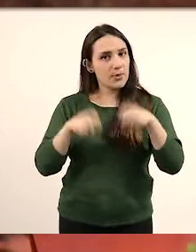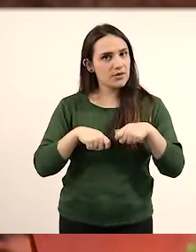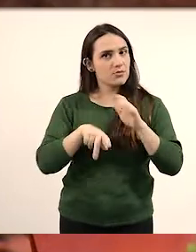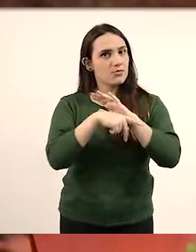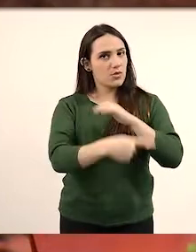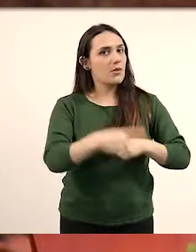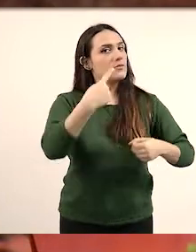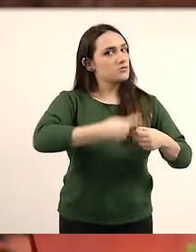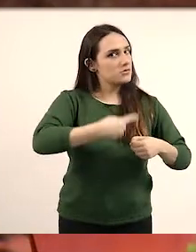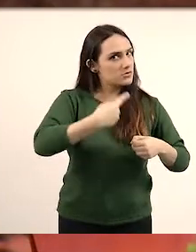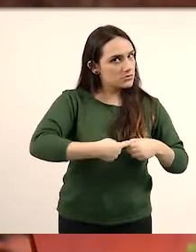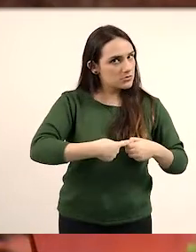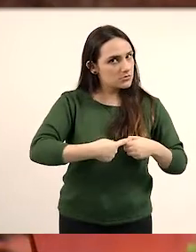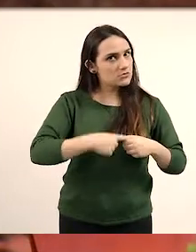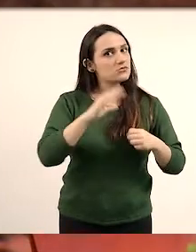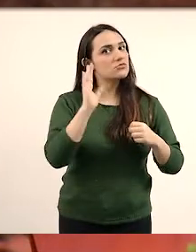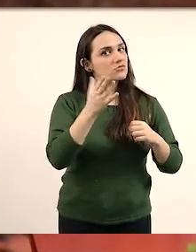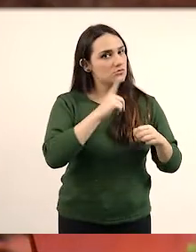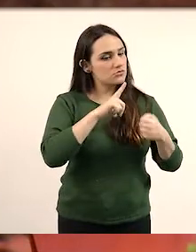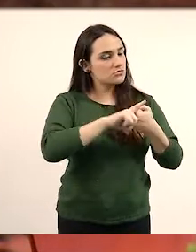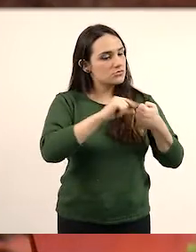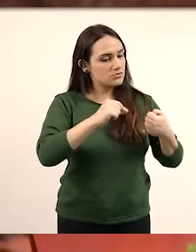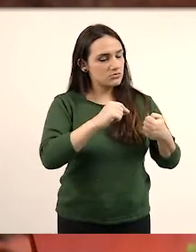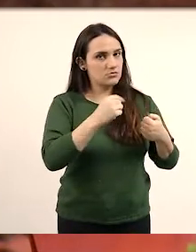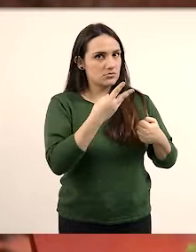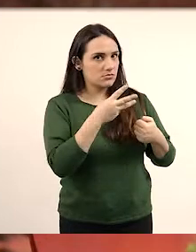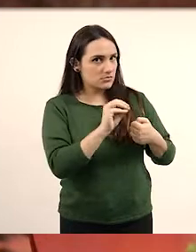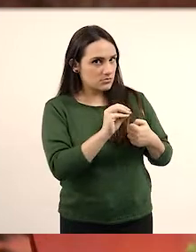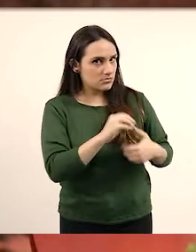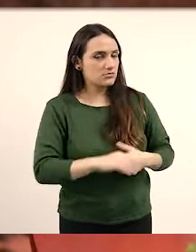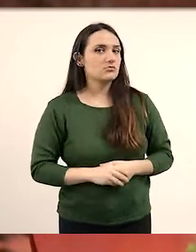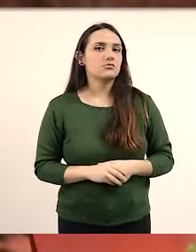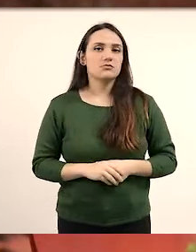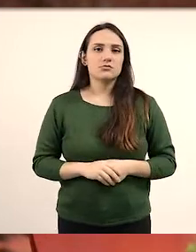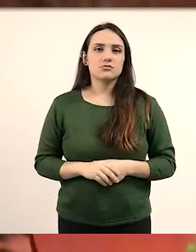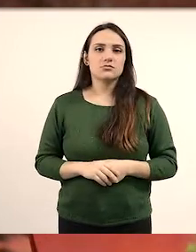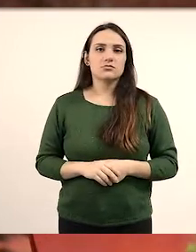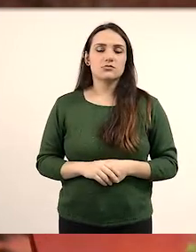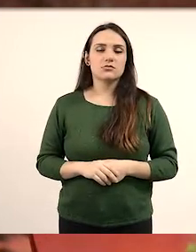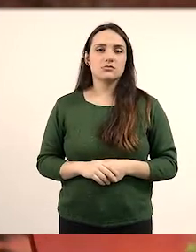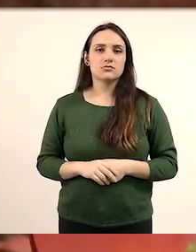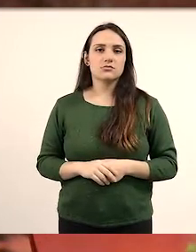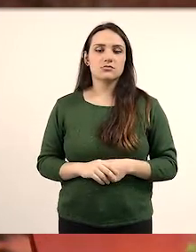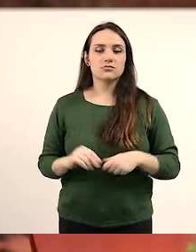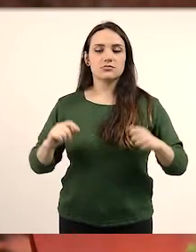dos municípios estão previstas no artigo 30.